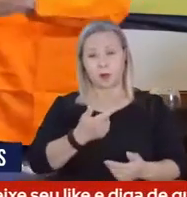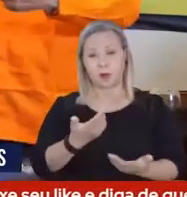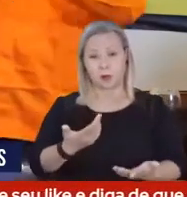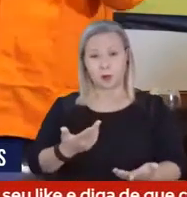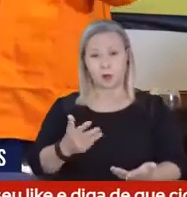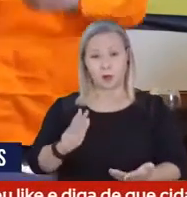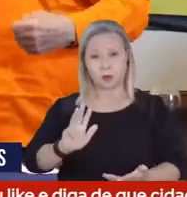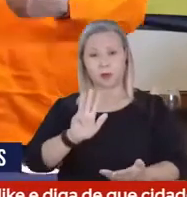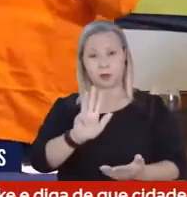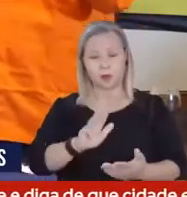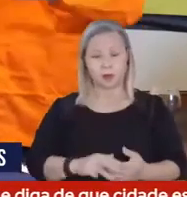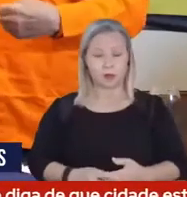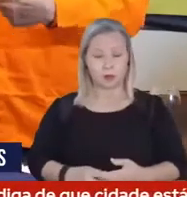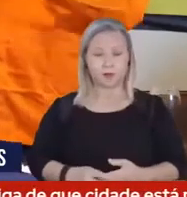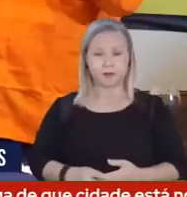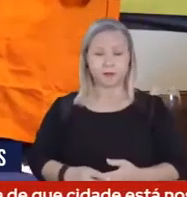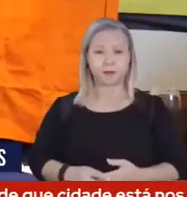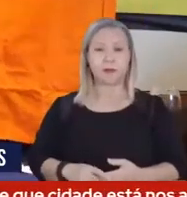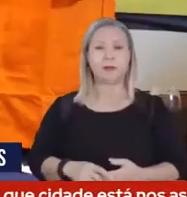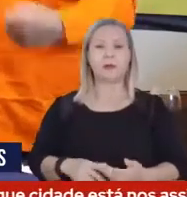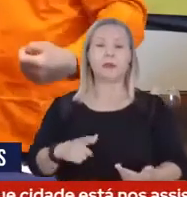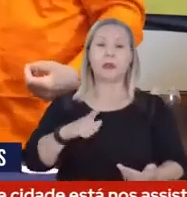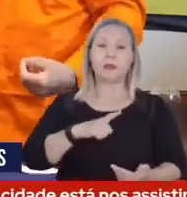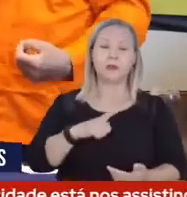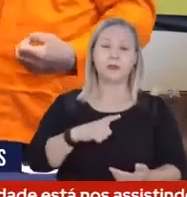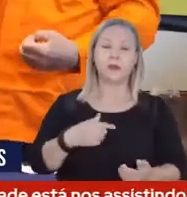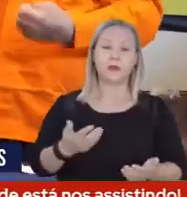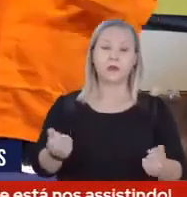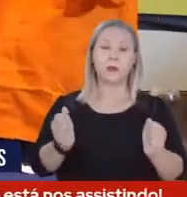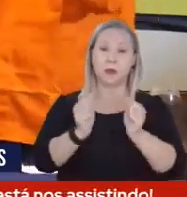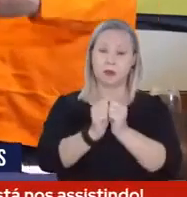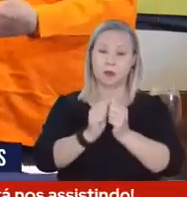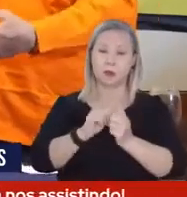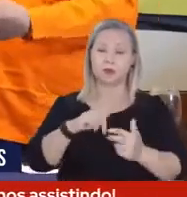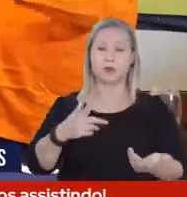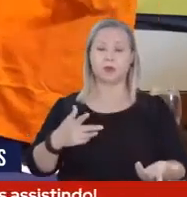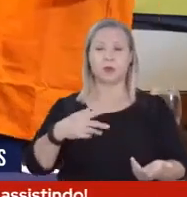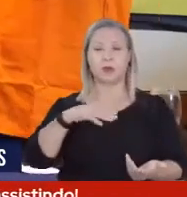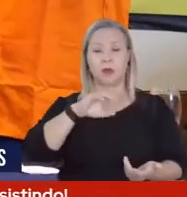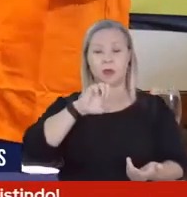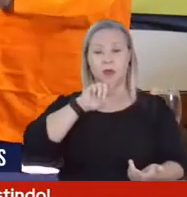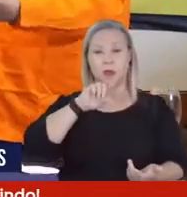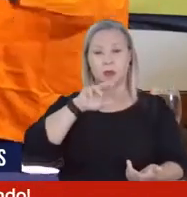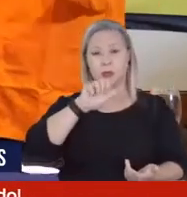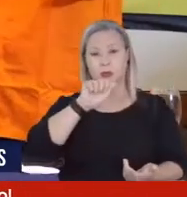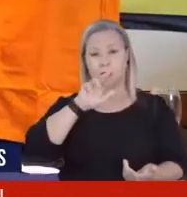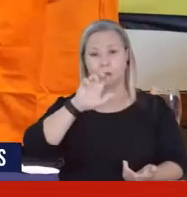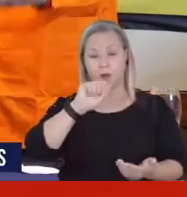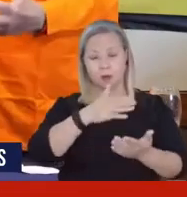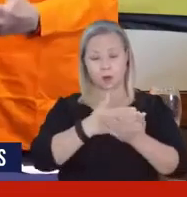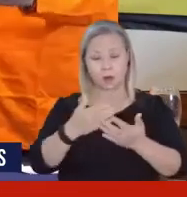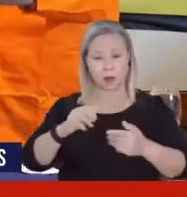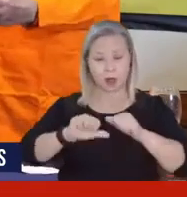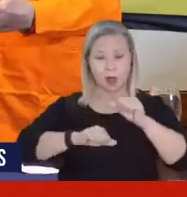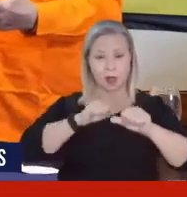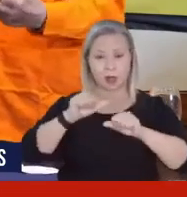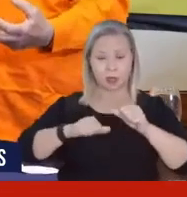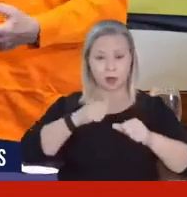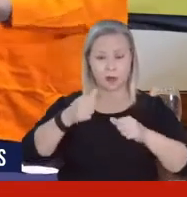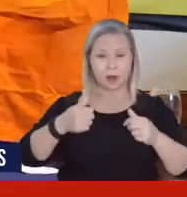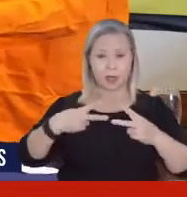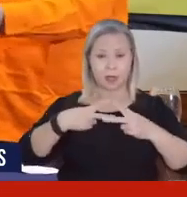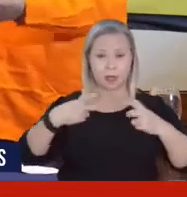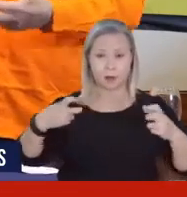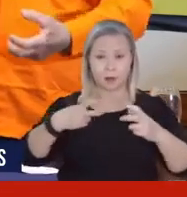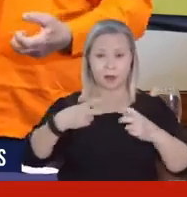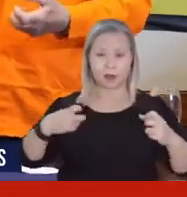do Gabriele, começamos a recuperar a soberania nacional, através da Petrobras, que é, na área de energética também,